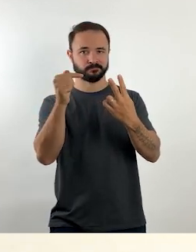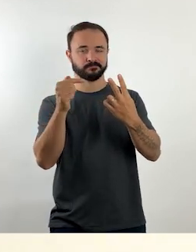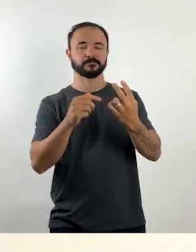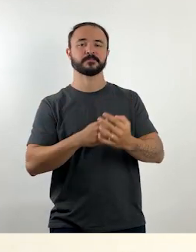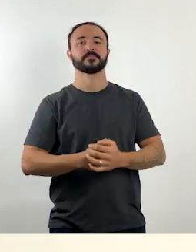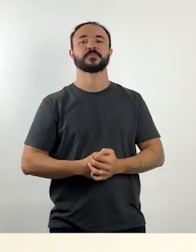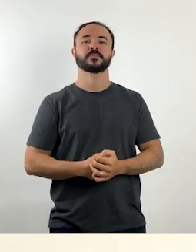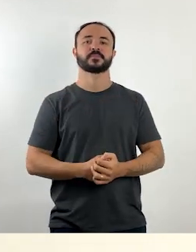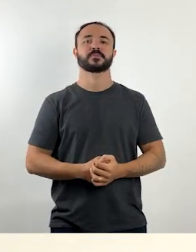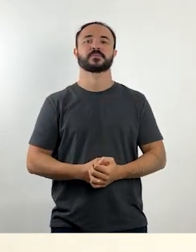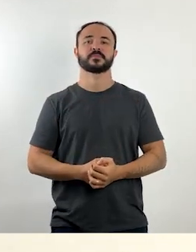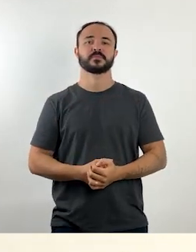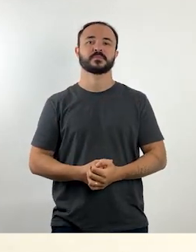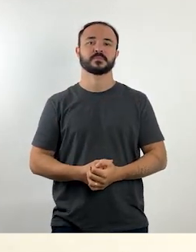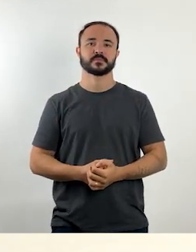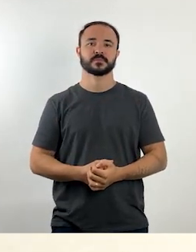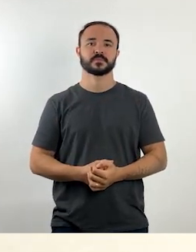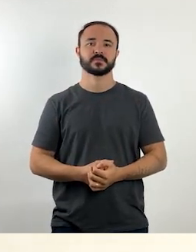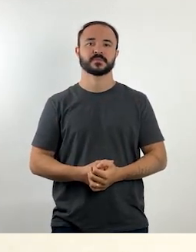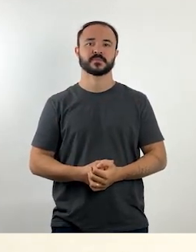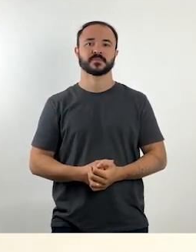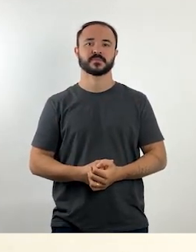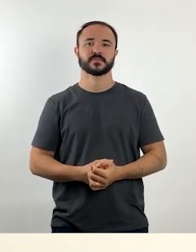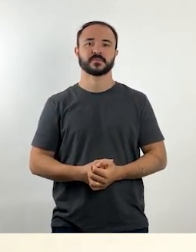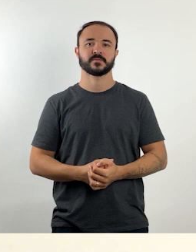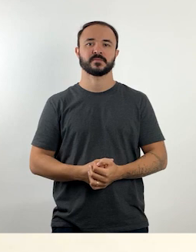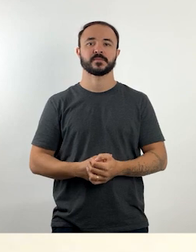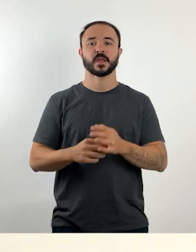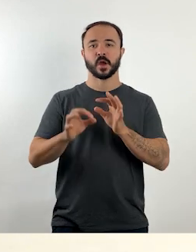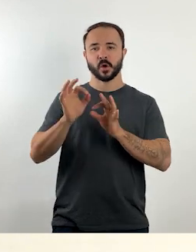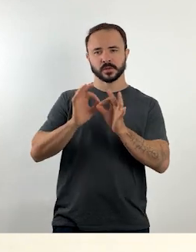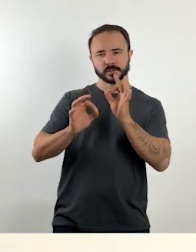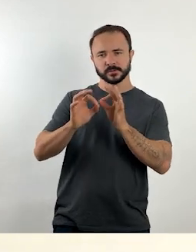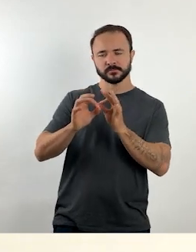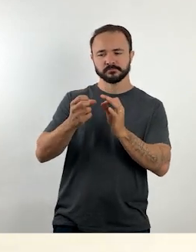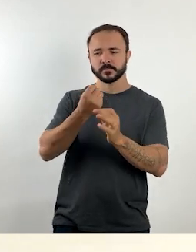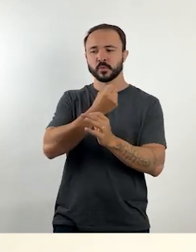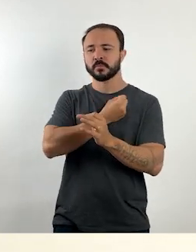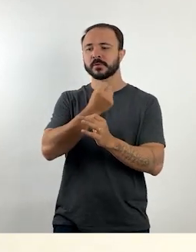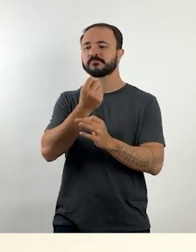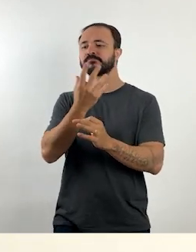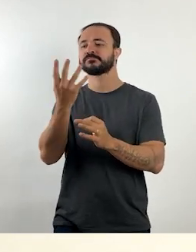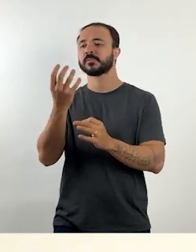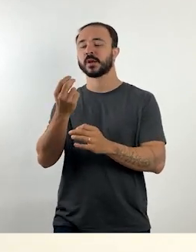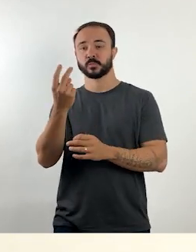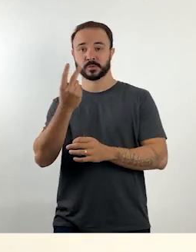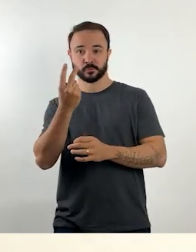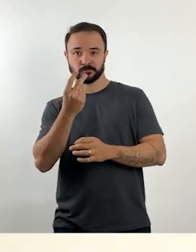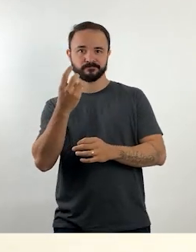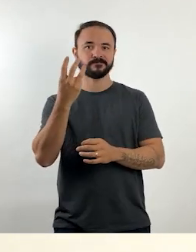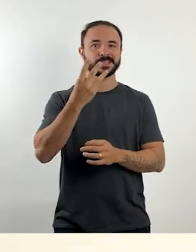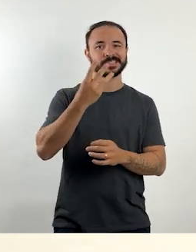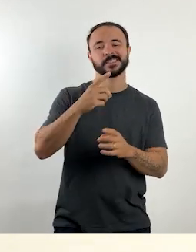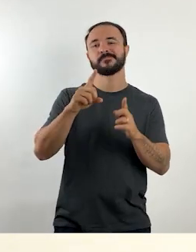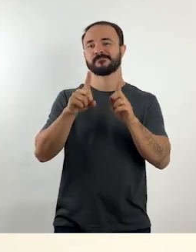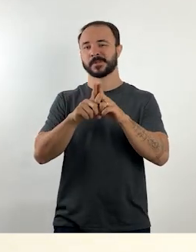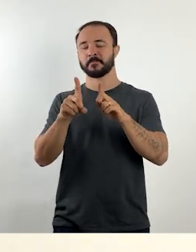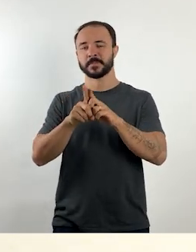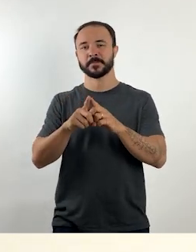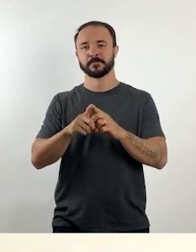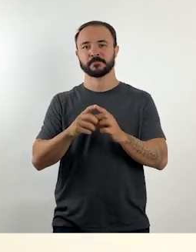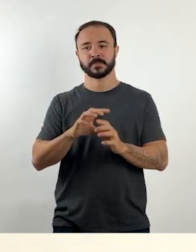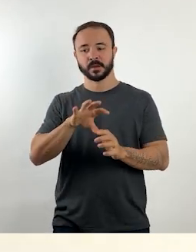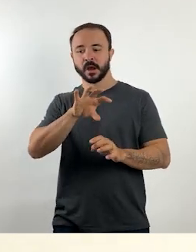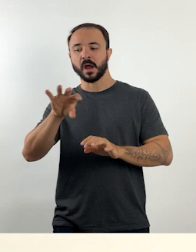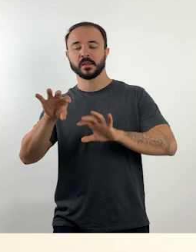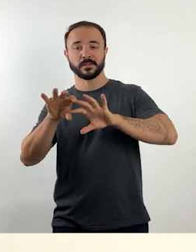pinos e vou colocar aqui no 2º furo e no 3º furo de cada